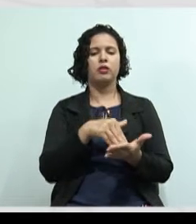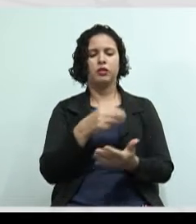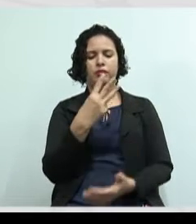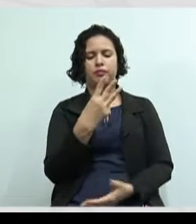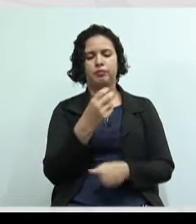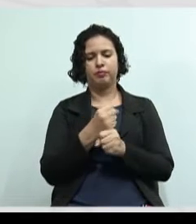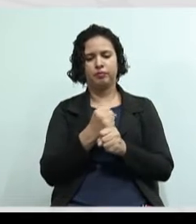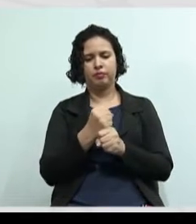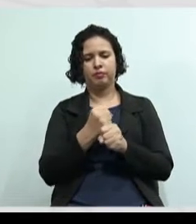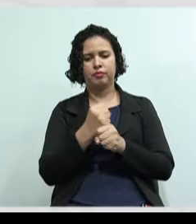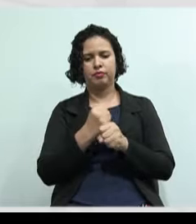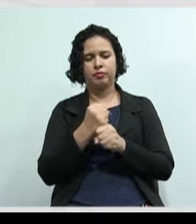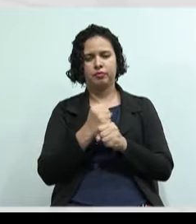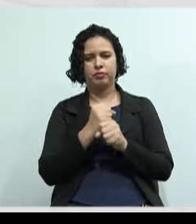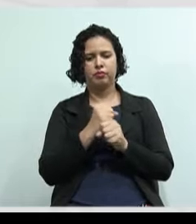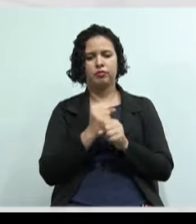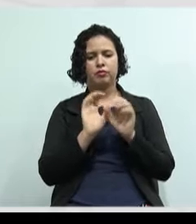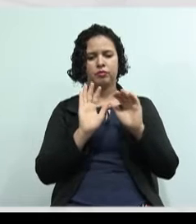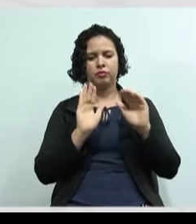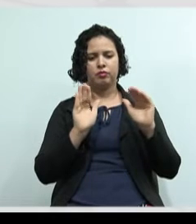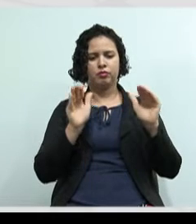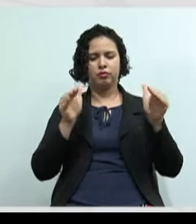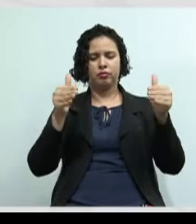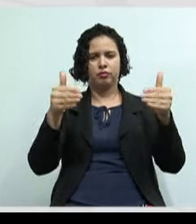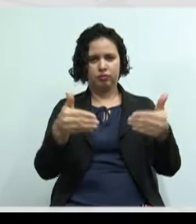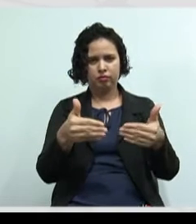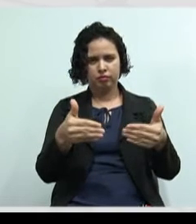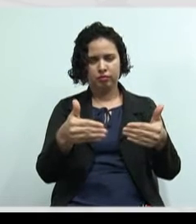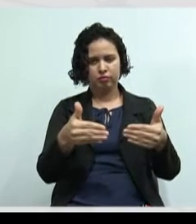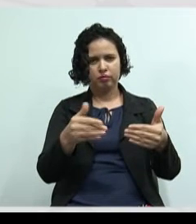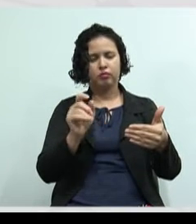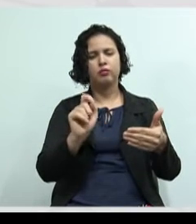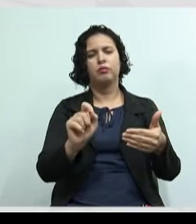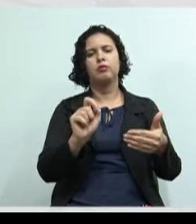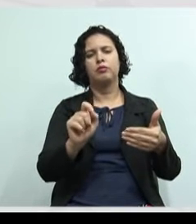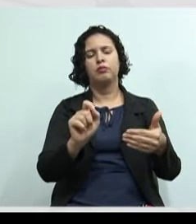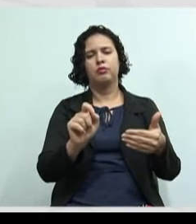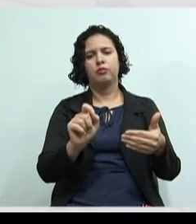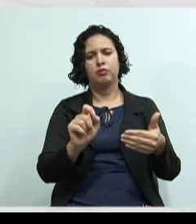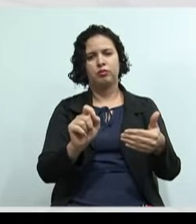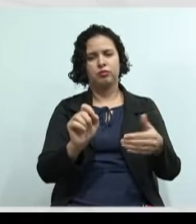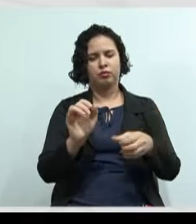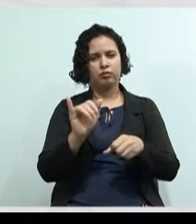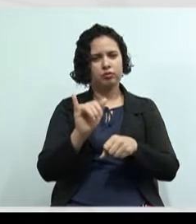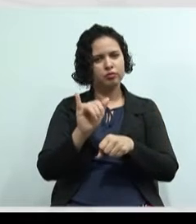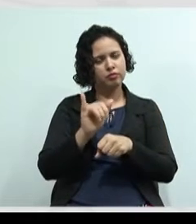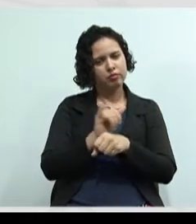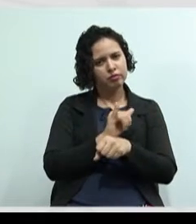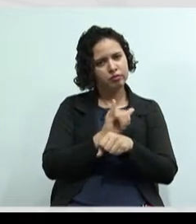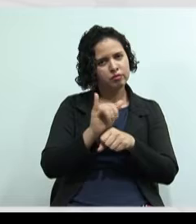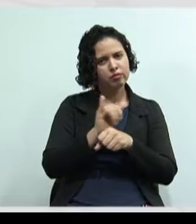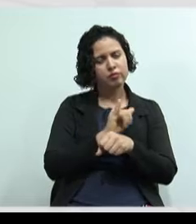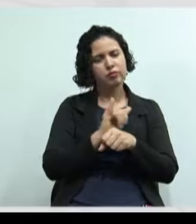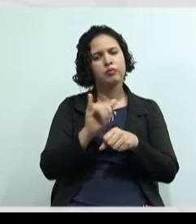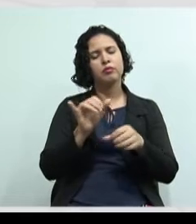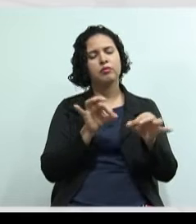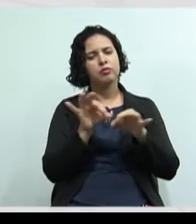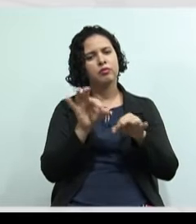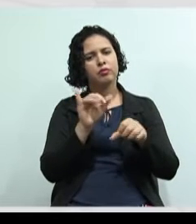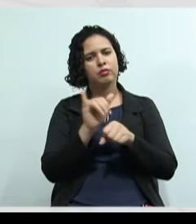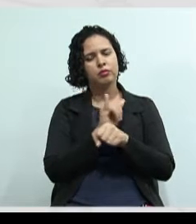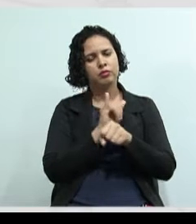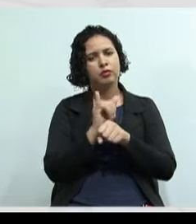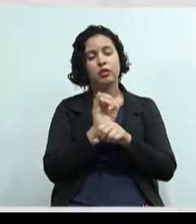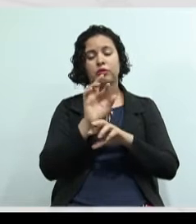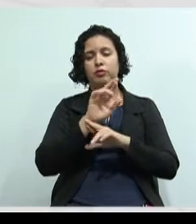amplitude mais restrita, tá? Pois enquanto o planejamento estratégico tem foco na totalidade da organização, o tático detém-se apenas a uma